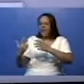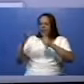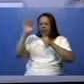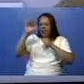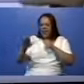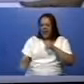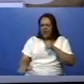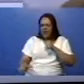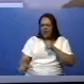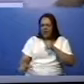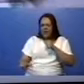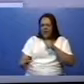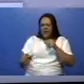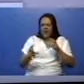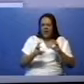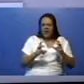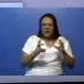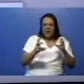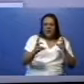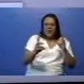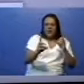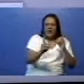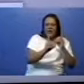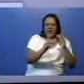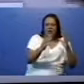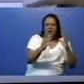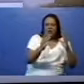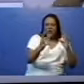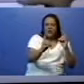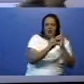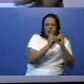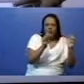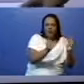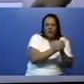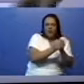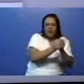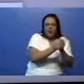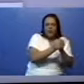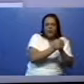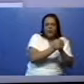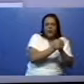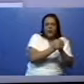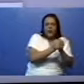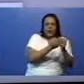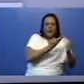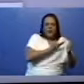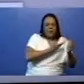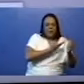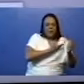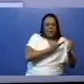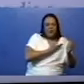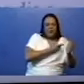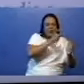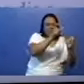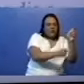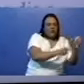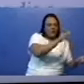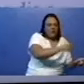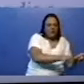os três amigos. Então, os três amigos encontraram-se. É plural aqui, encontraram, é plural.